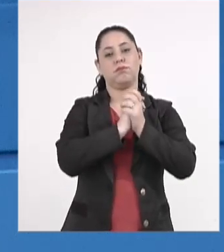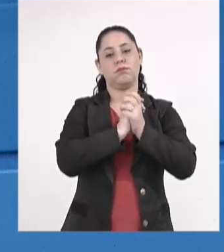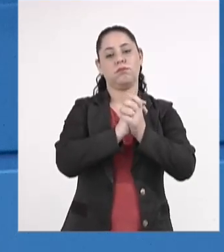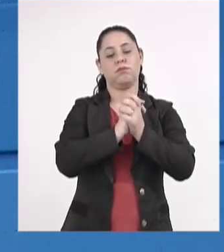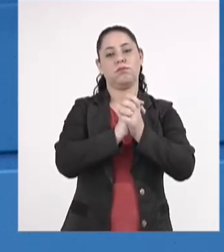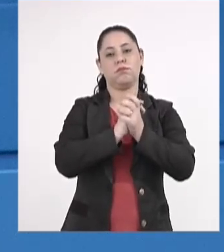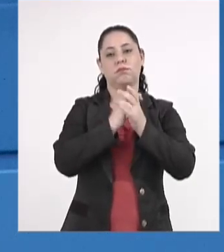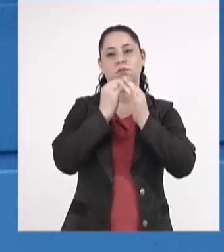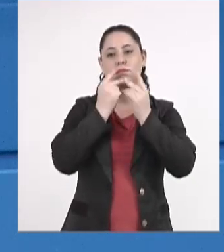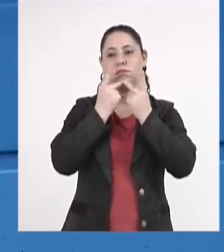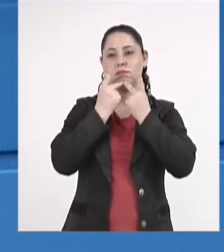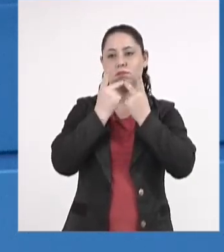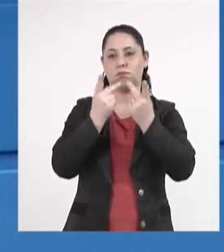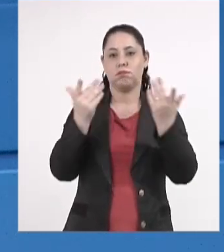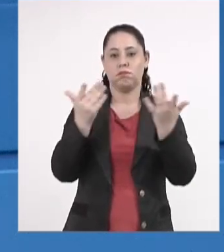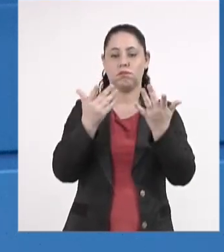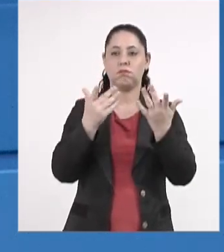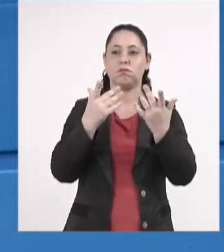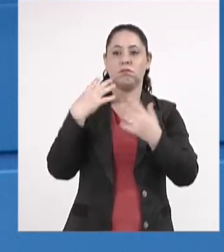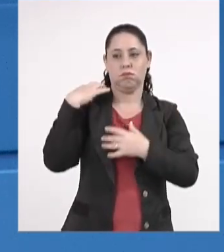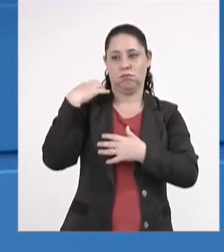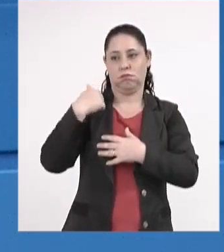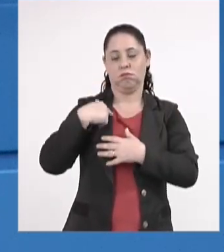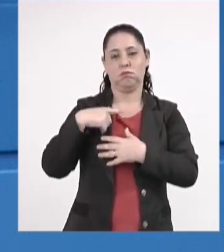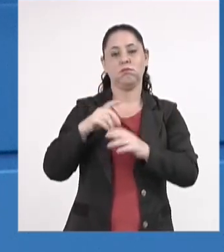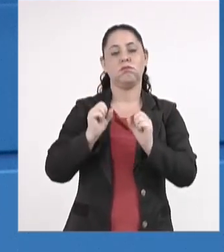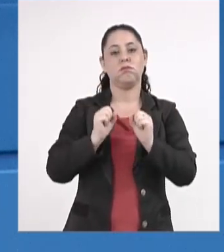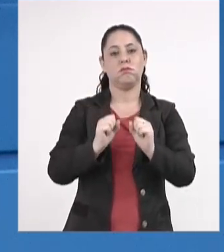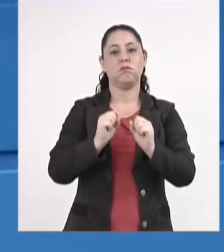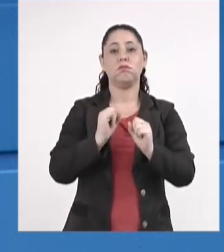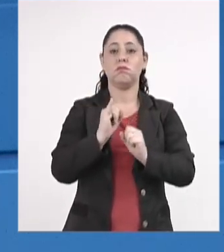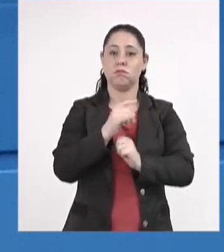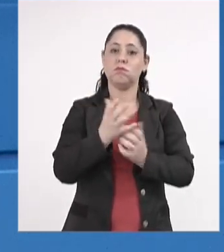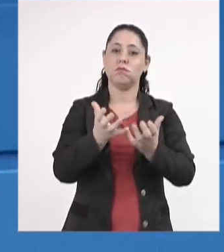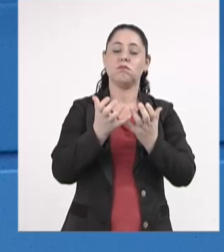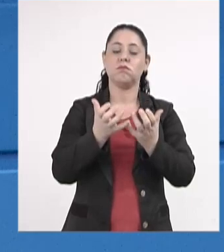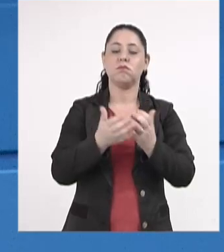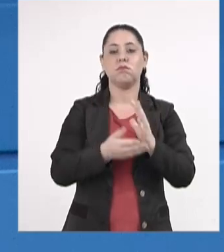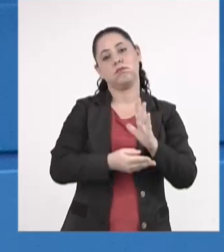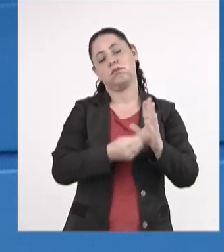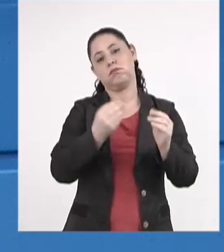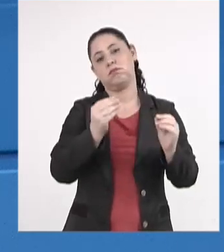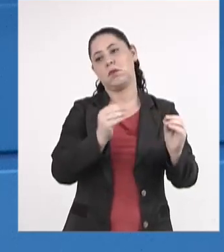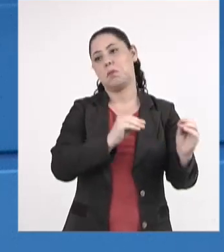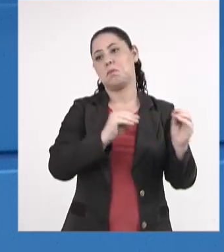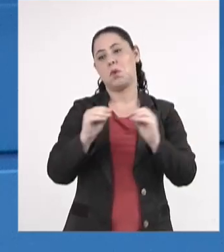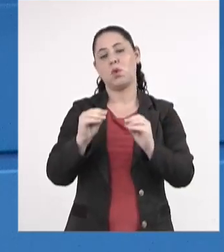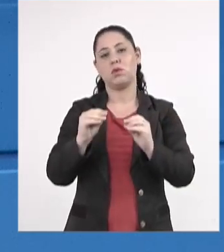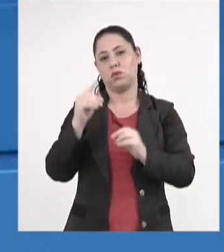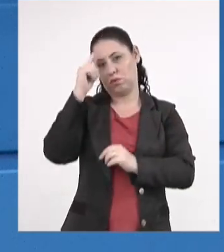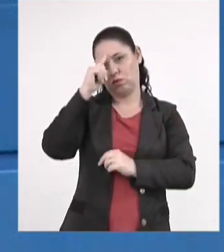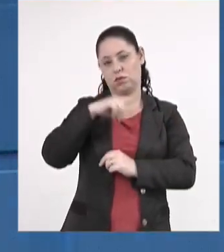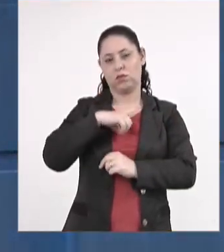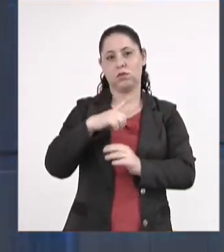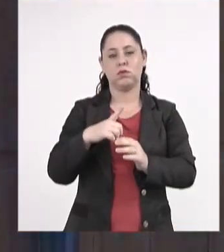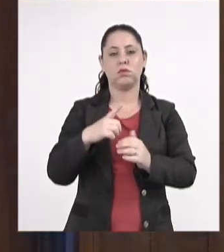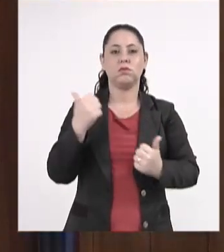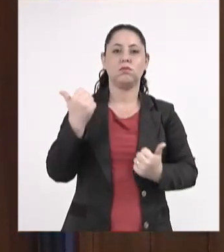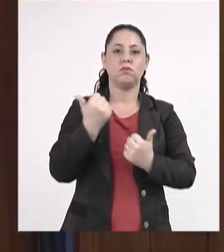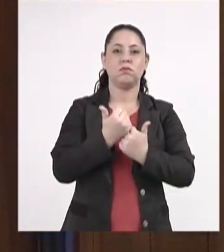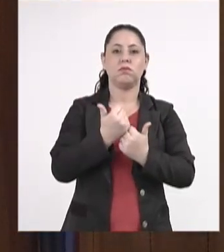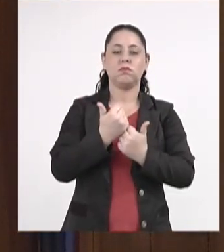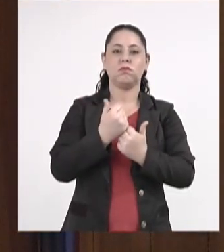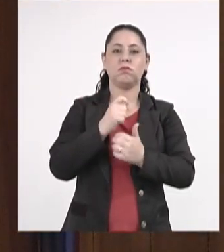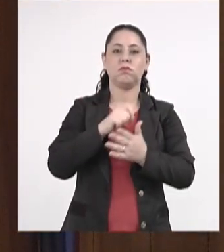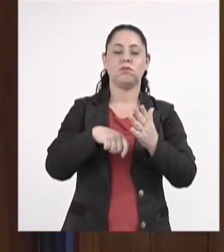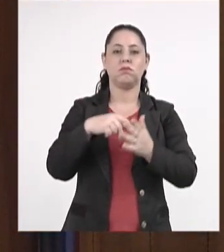discurso de vossa excelência Conte com esse deputado e se vossa excelência quiser faço questão de um dia seu abonador da